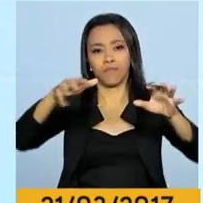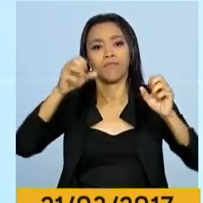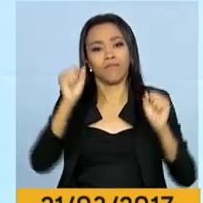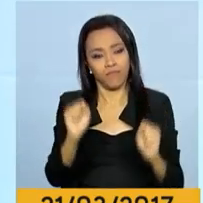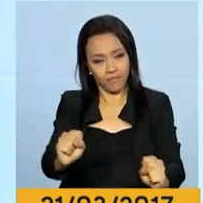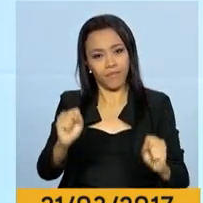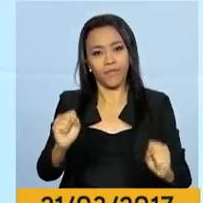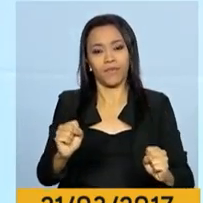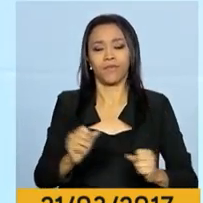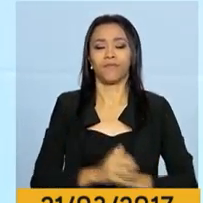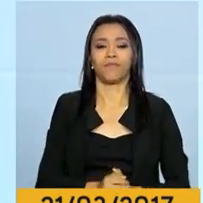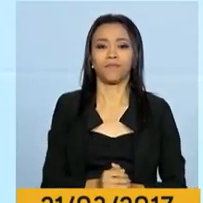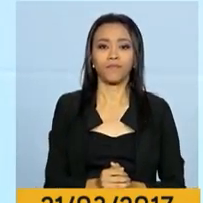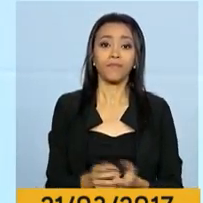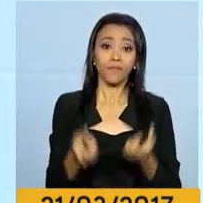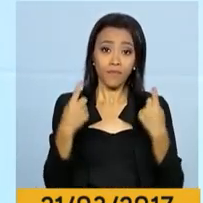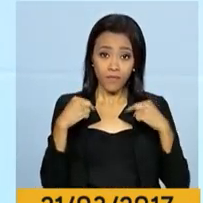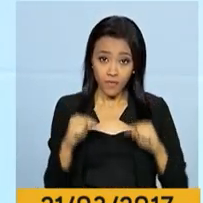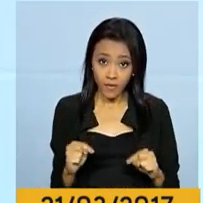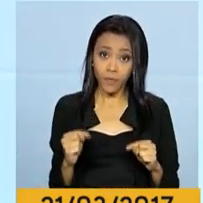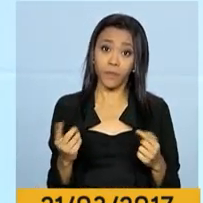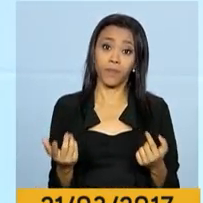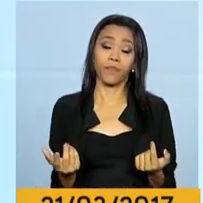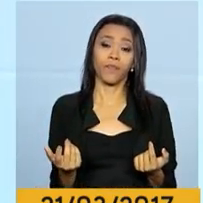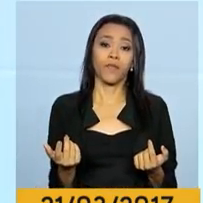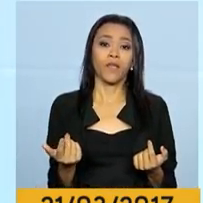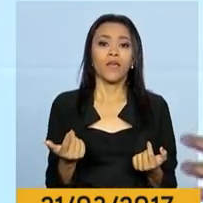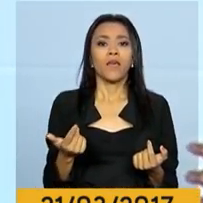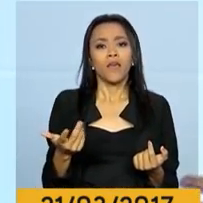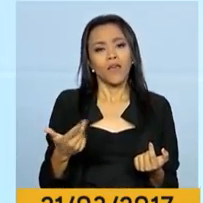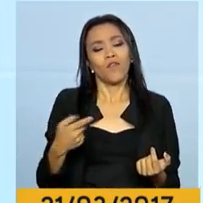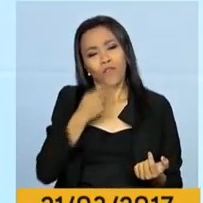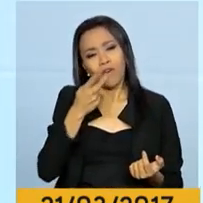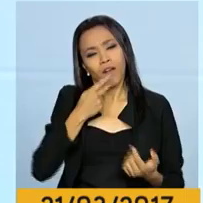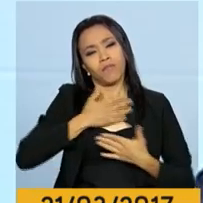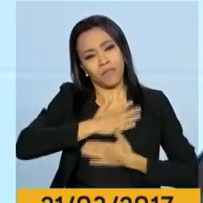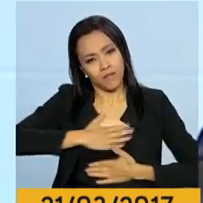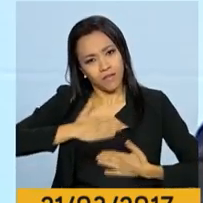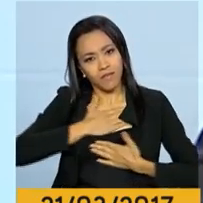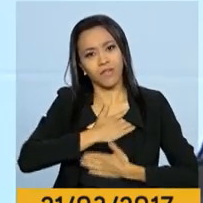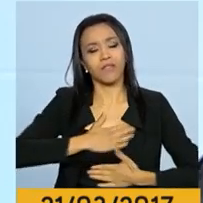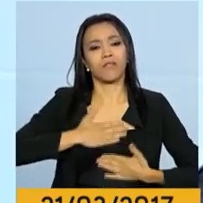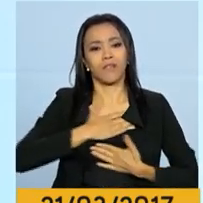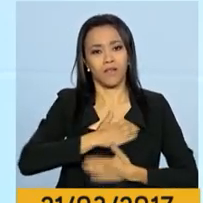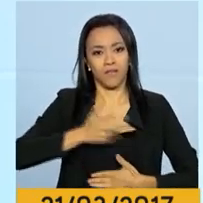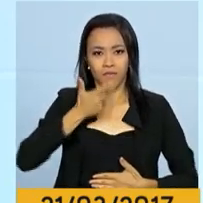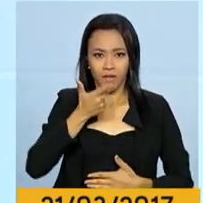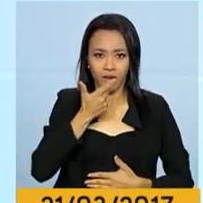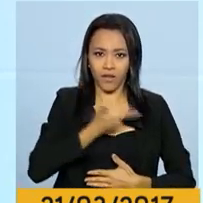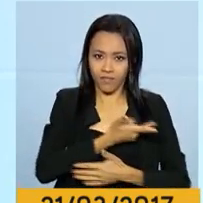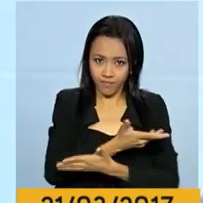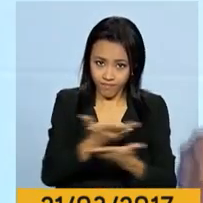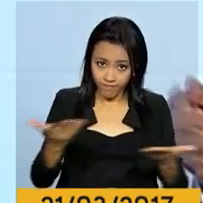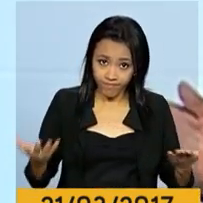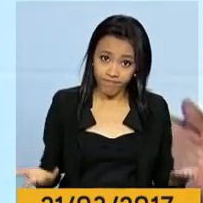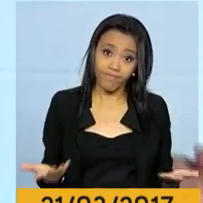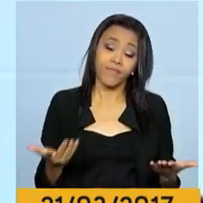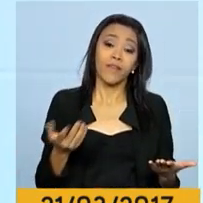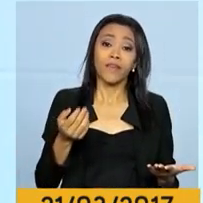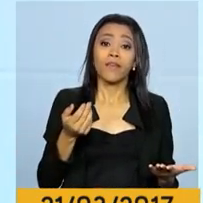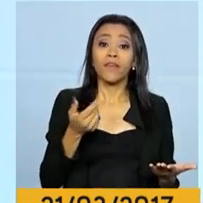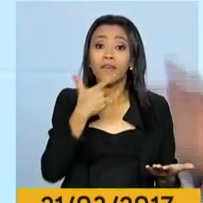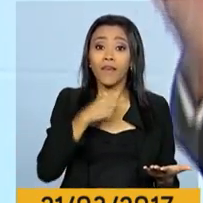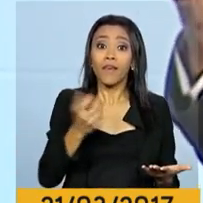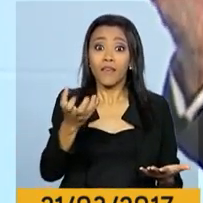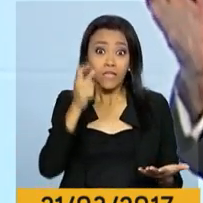ao início desta fala. Então, reitero a minha satisfação e dizer que aqueles que podem e queiram